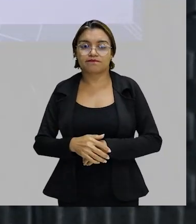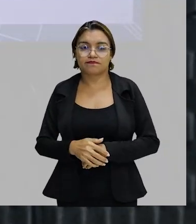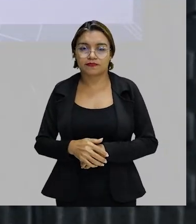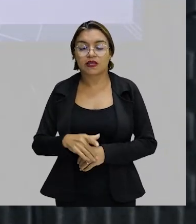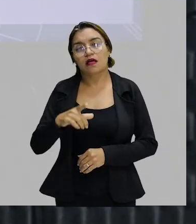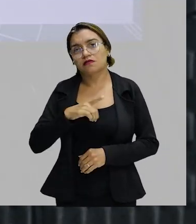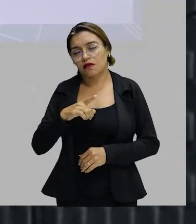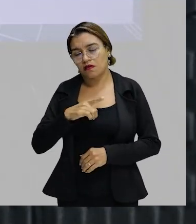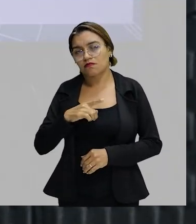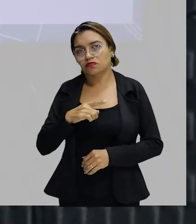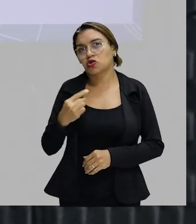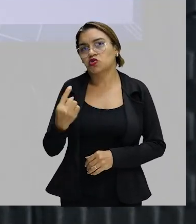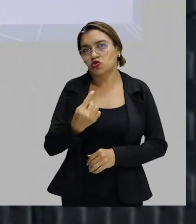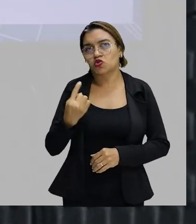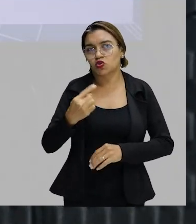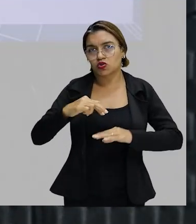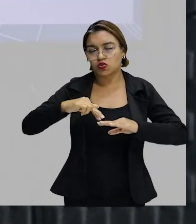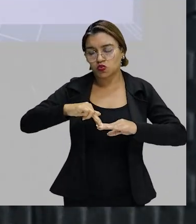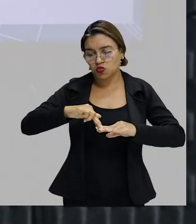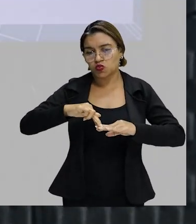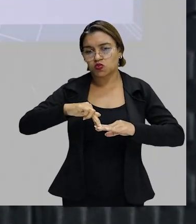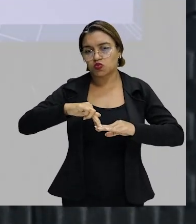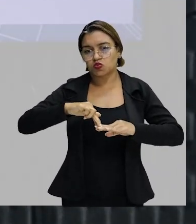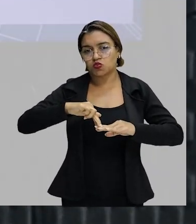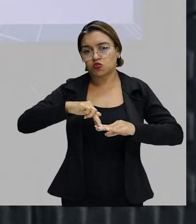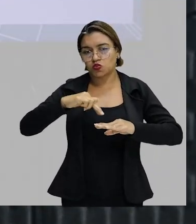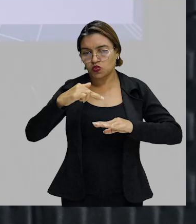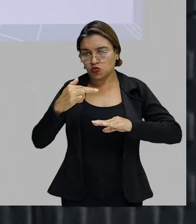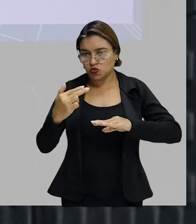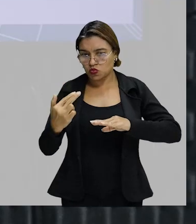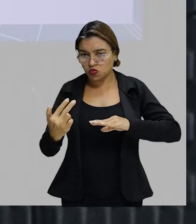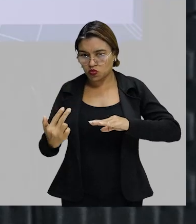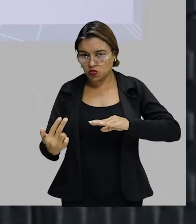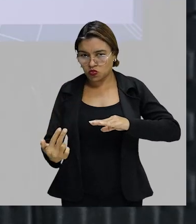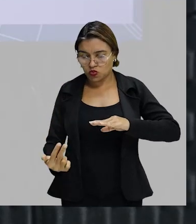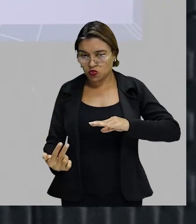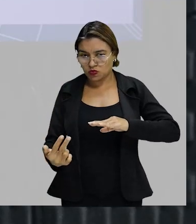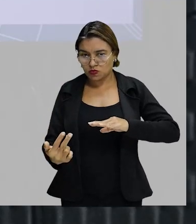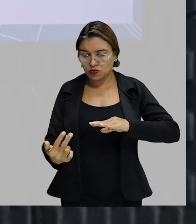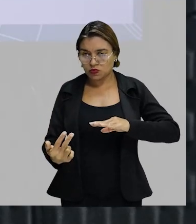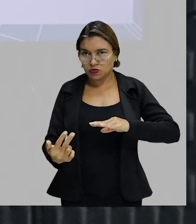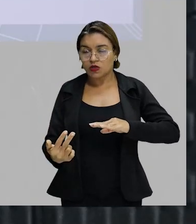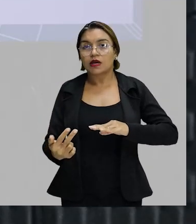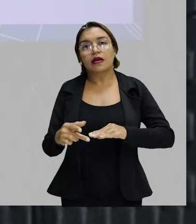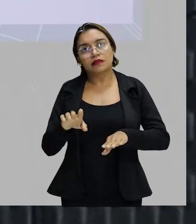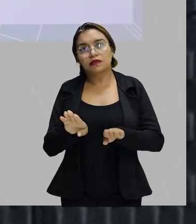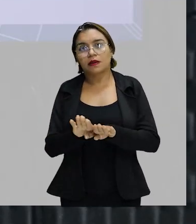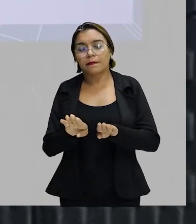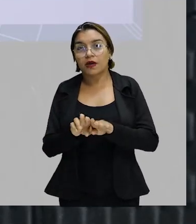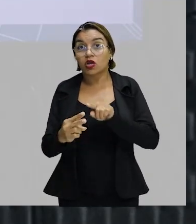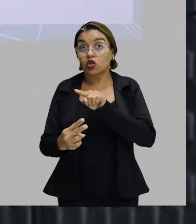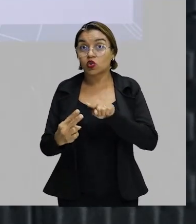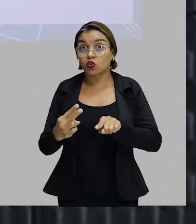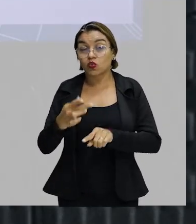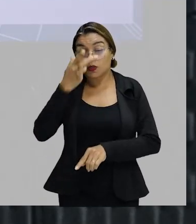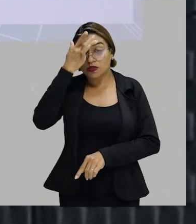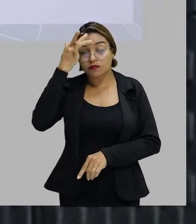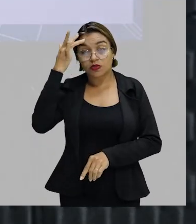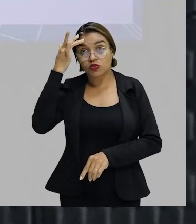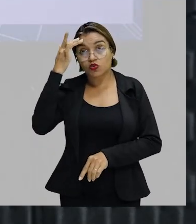salto sozinho esse foi adicionado desde 1904 e o que é realizado em dupla que são os saltos